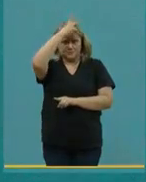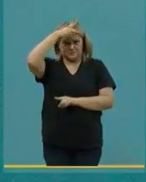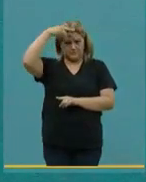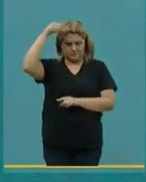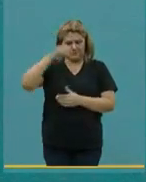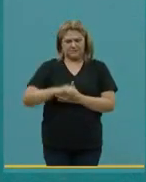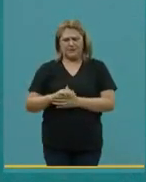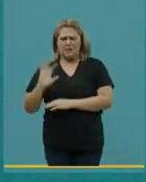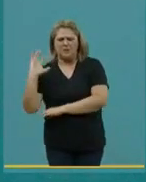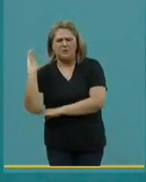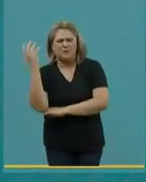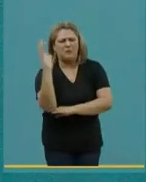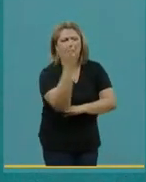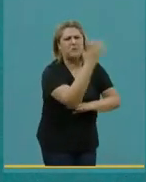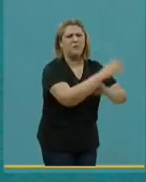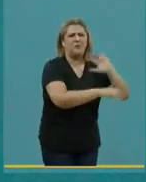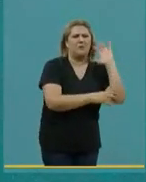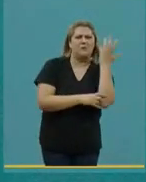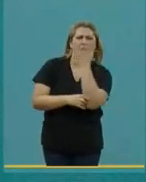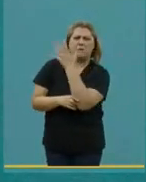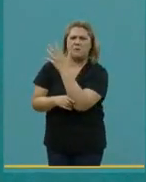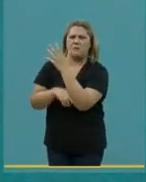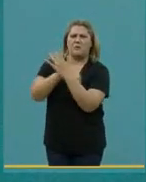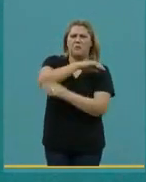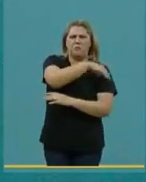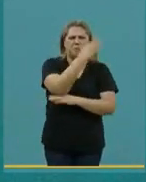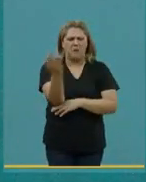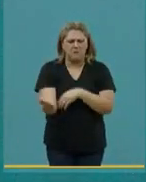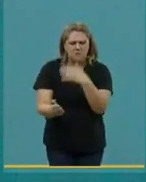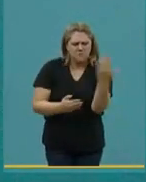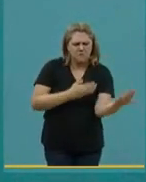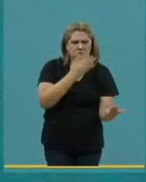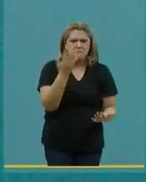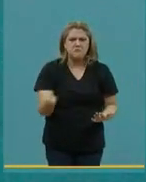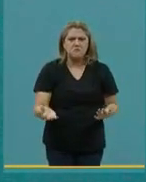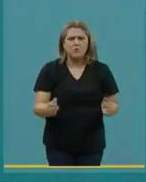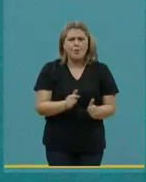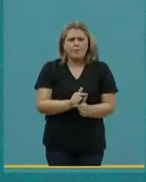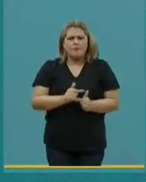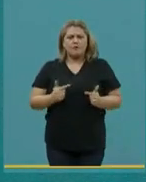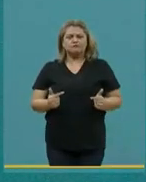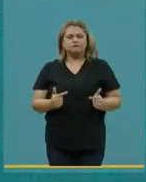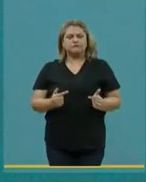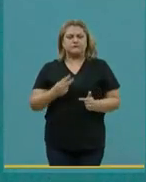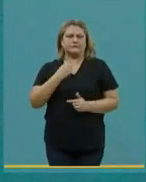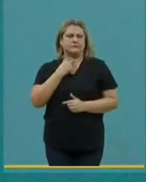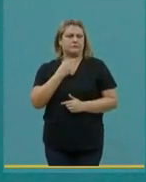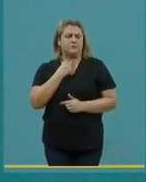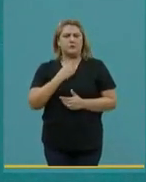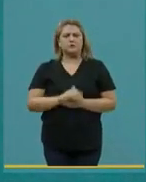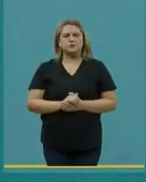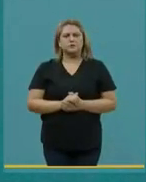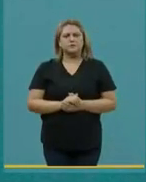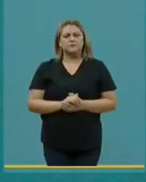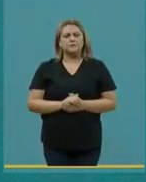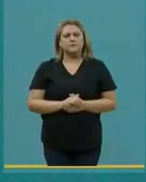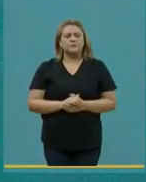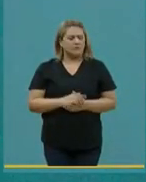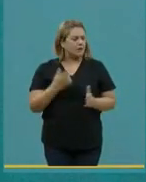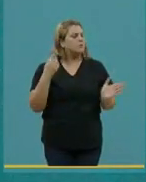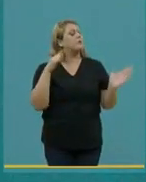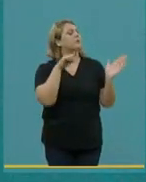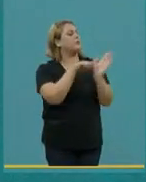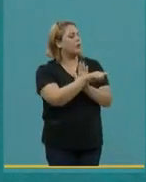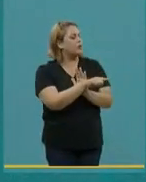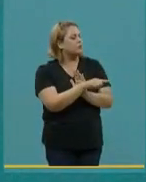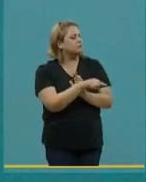natureza e sem comprometer a dignidade das populações tradicionais pergunto ao senhor qual a sua